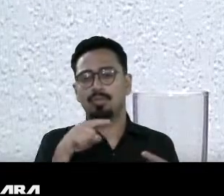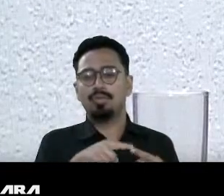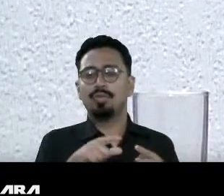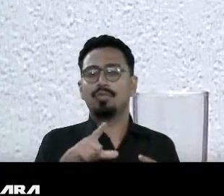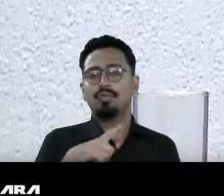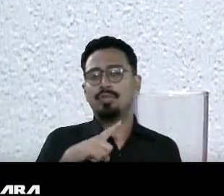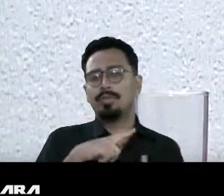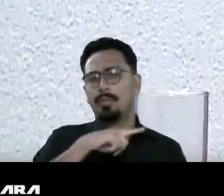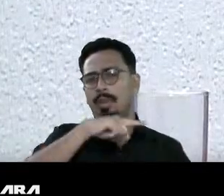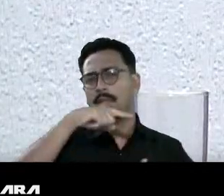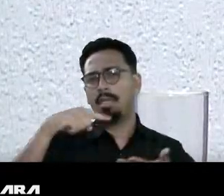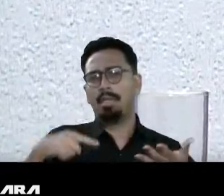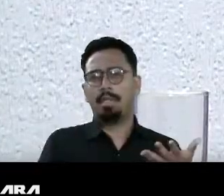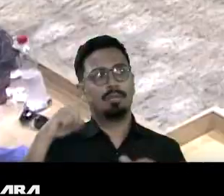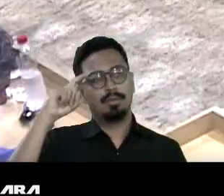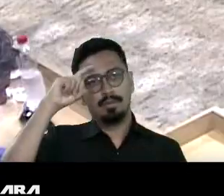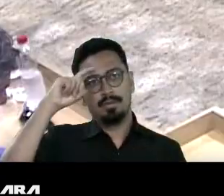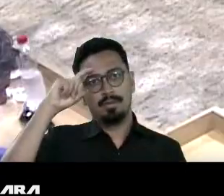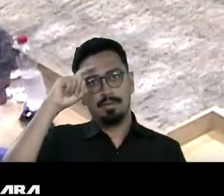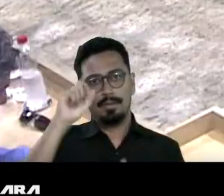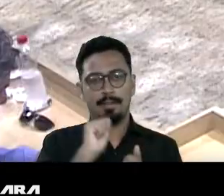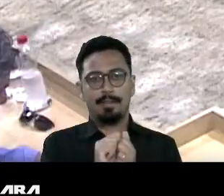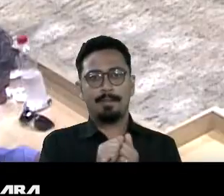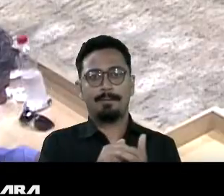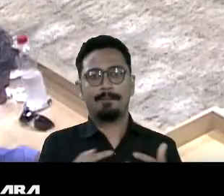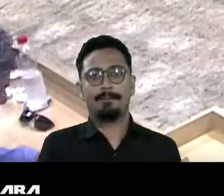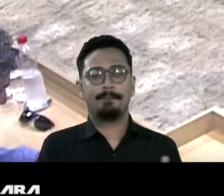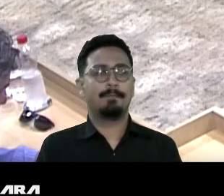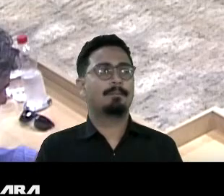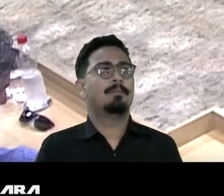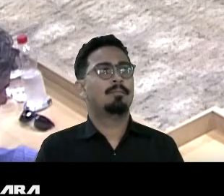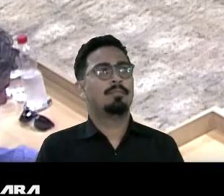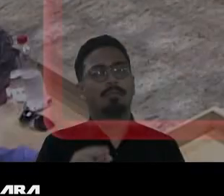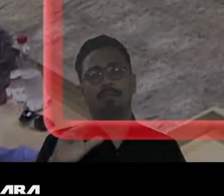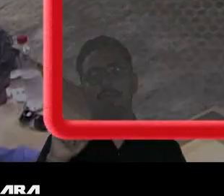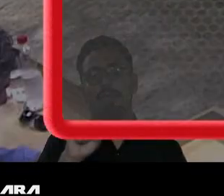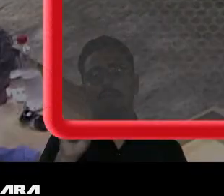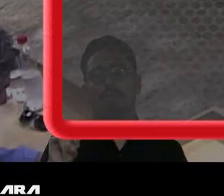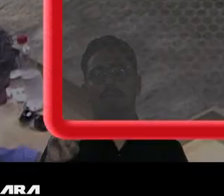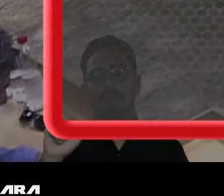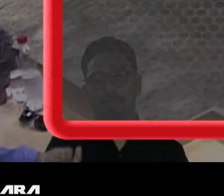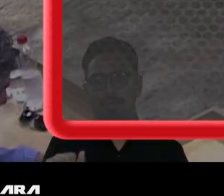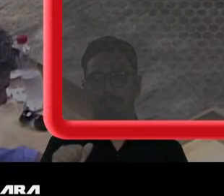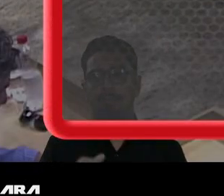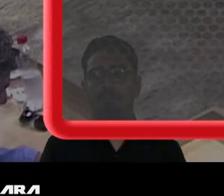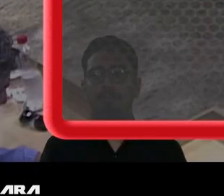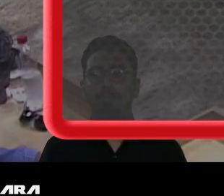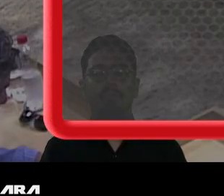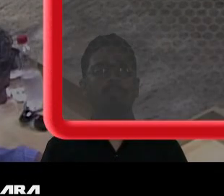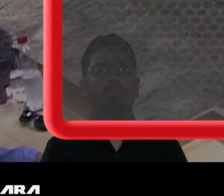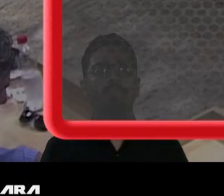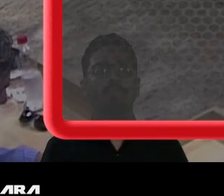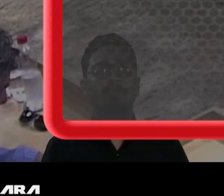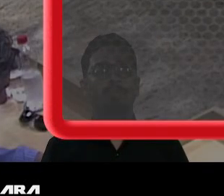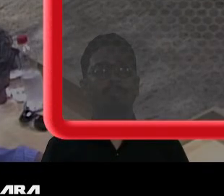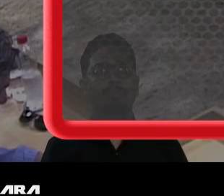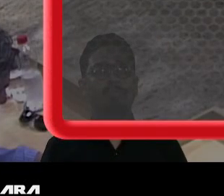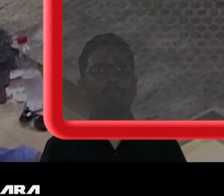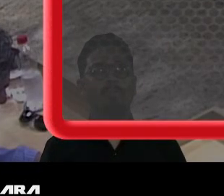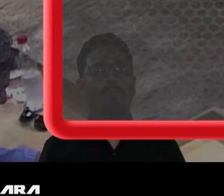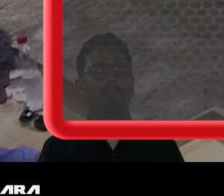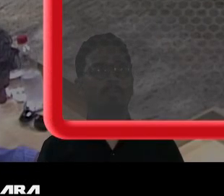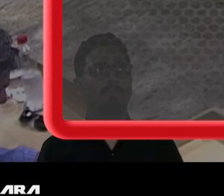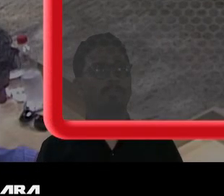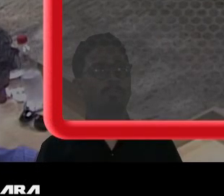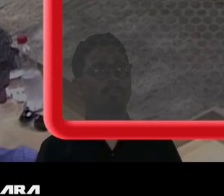ela pediu à audiência para tratar do tema, mas o pedido foi recusado pelo plenário. Em novembro, o projeto foi aprovado e agora, em março,